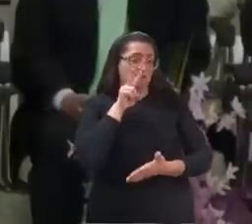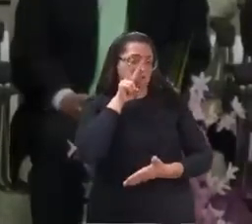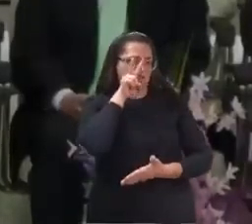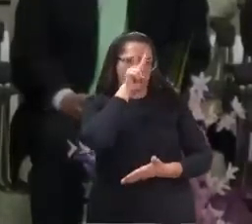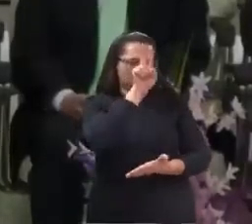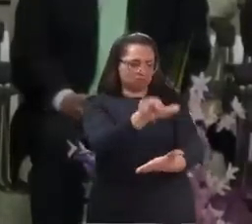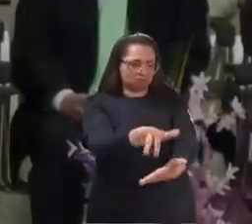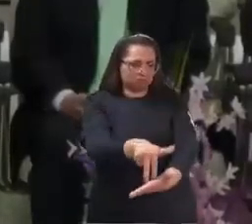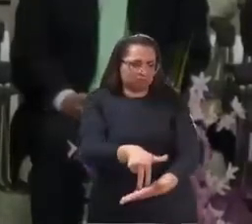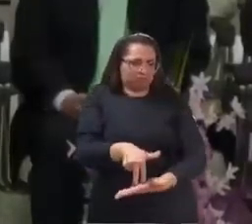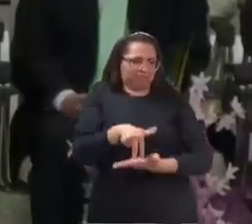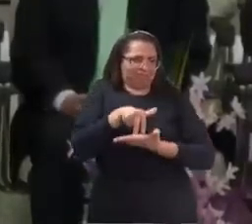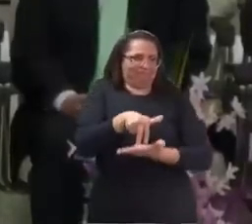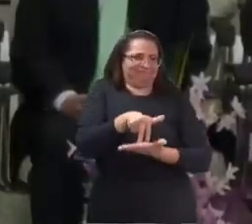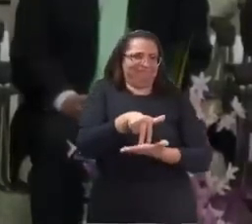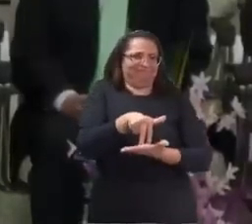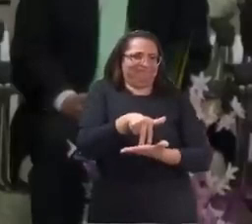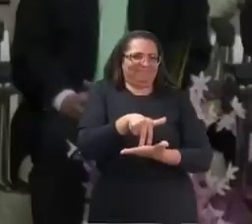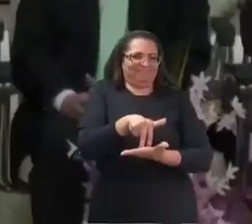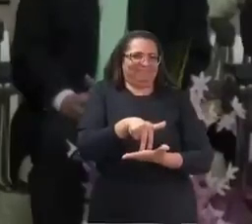Ei, clash.